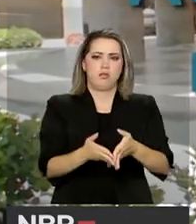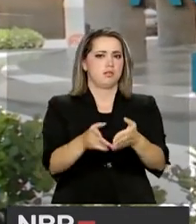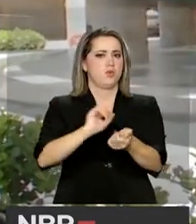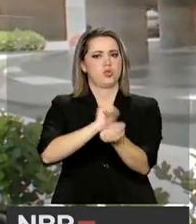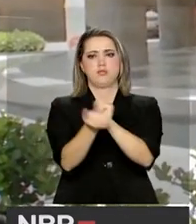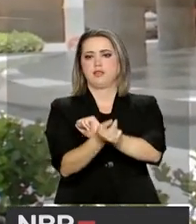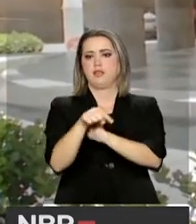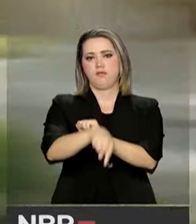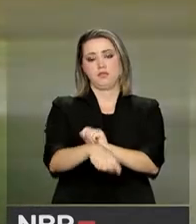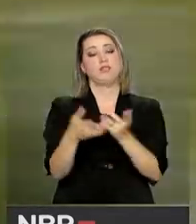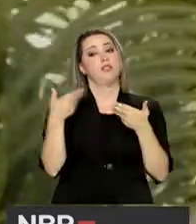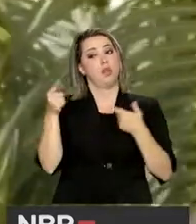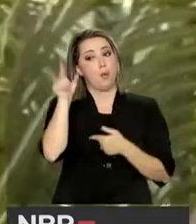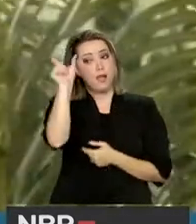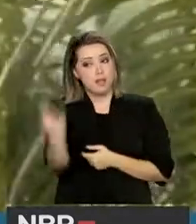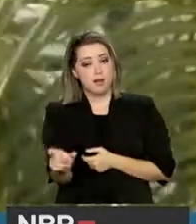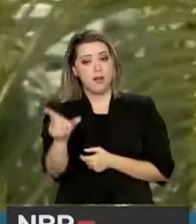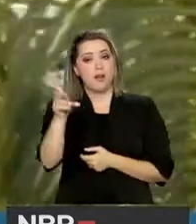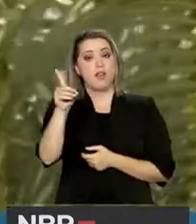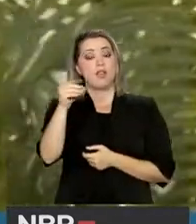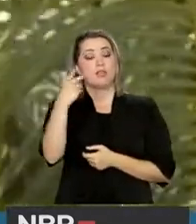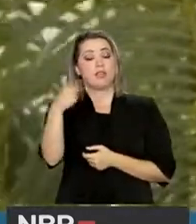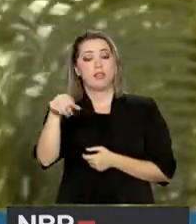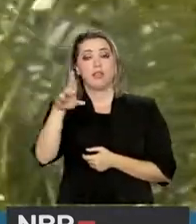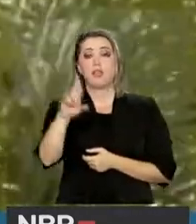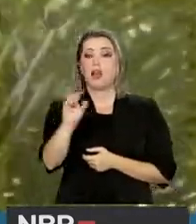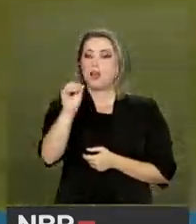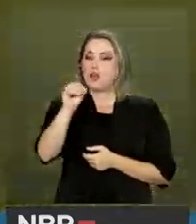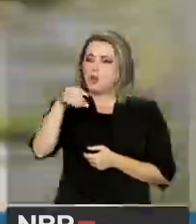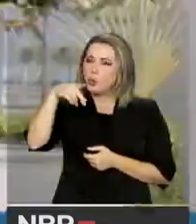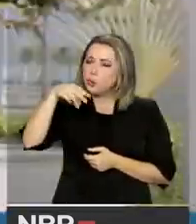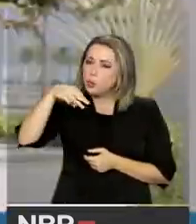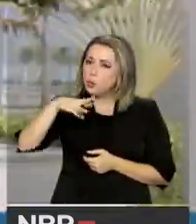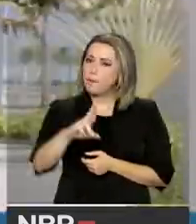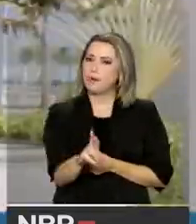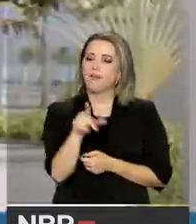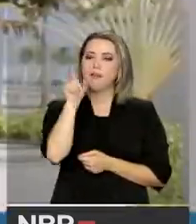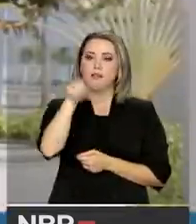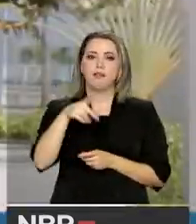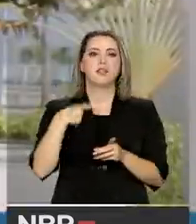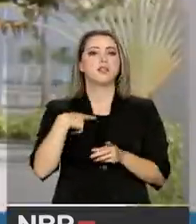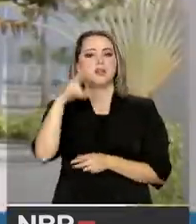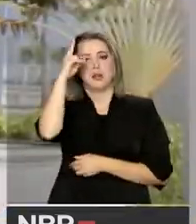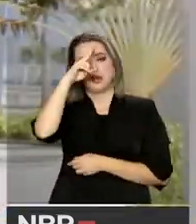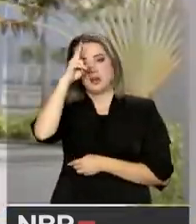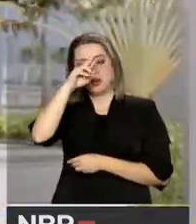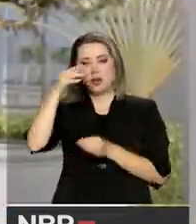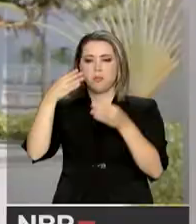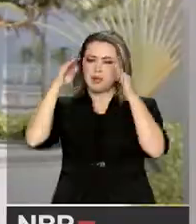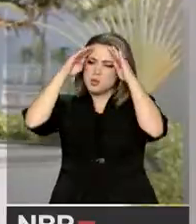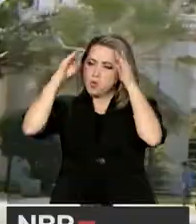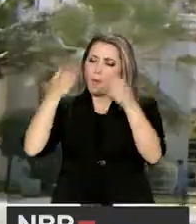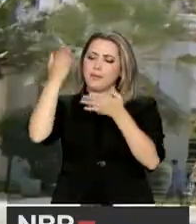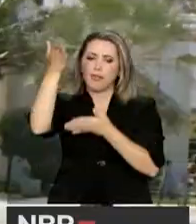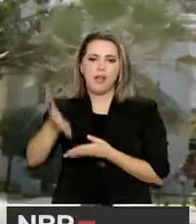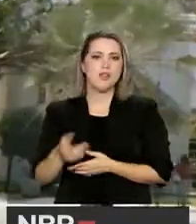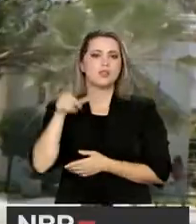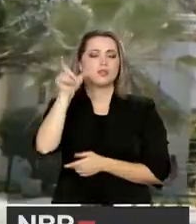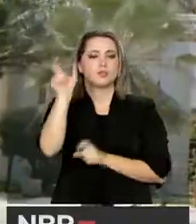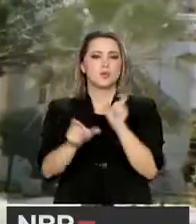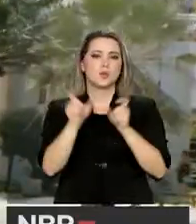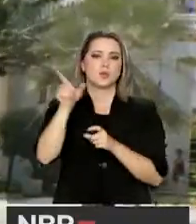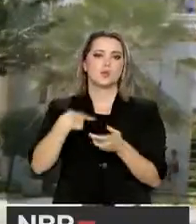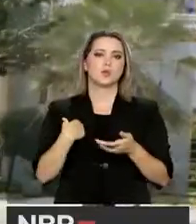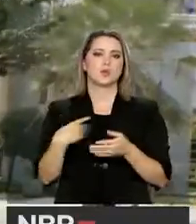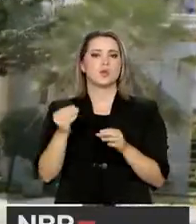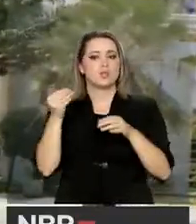Portanto, era um libertário. Esse centro é um pouco uma homenagem a ele nessa área histórica de antigos armazéns onde se